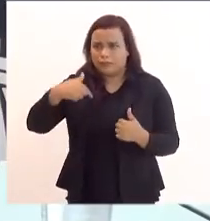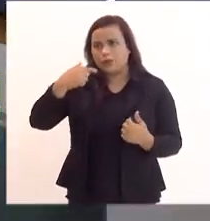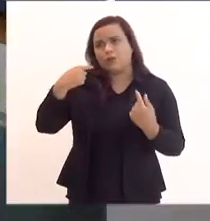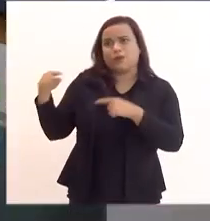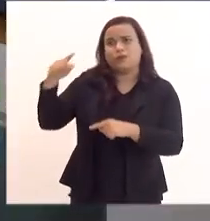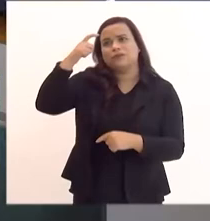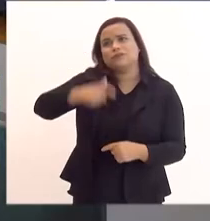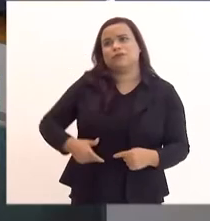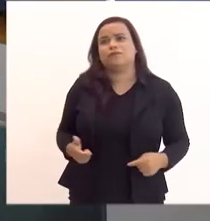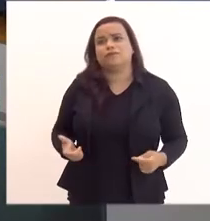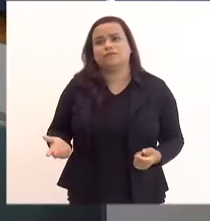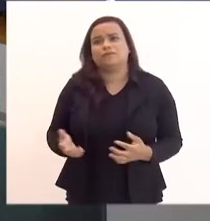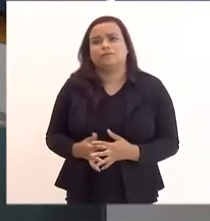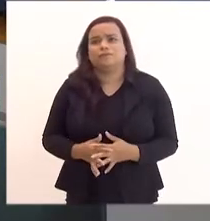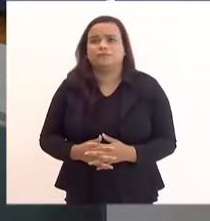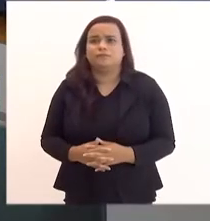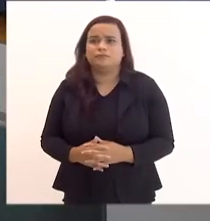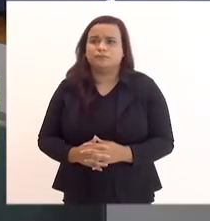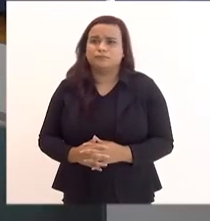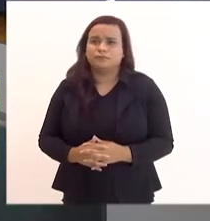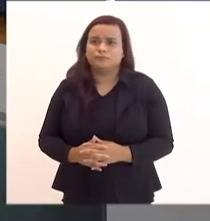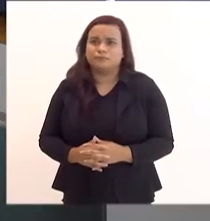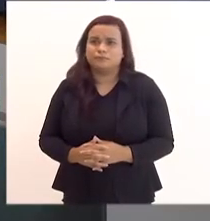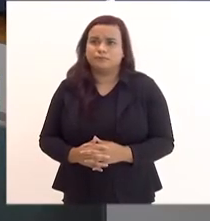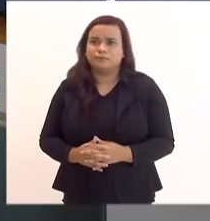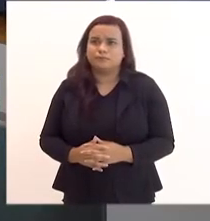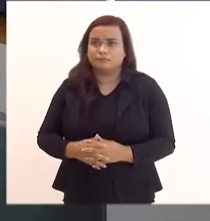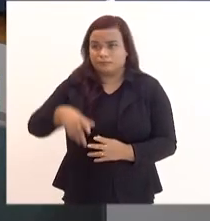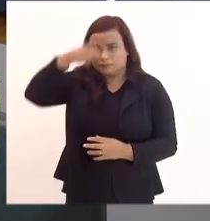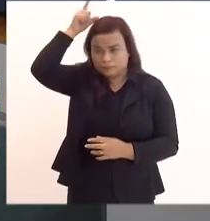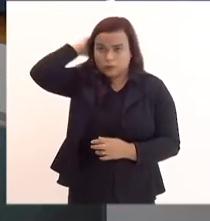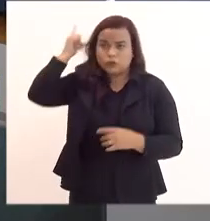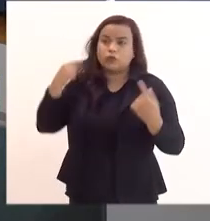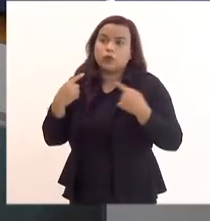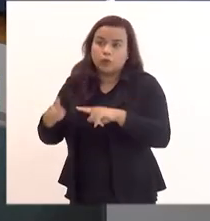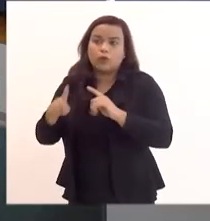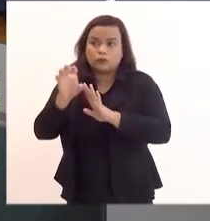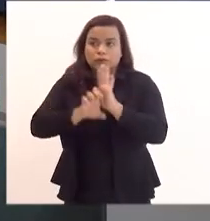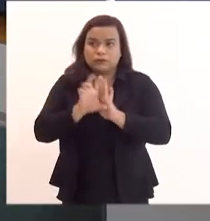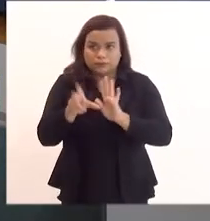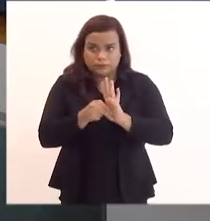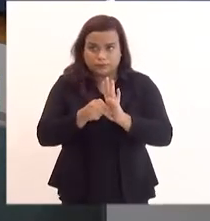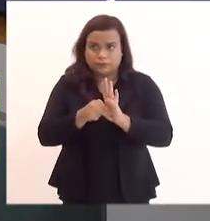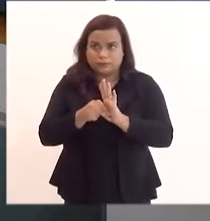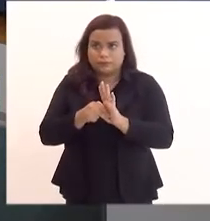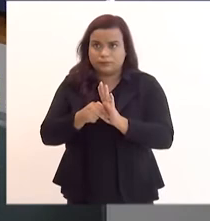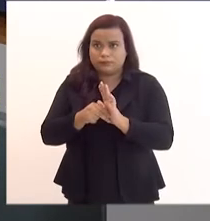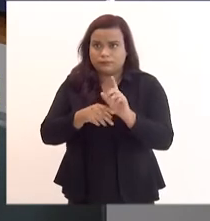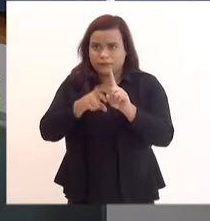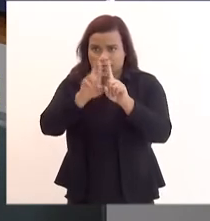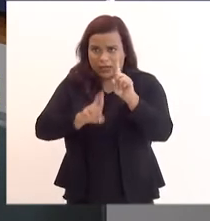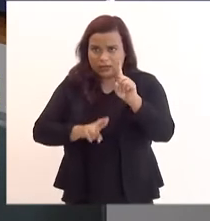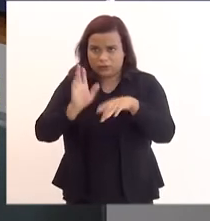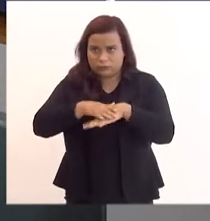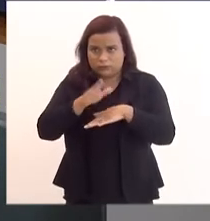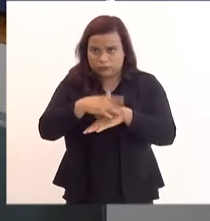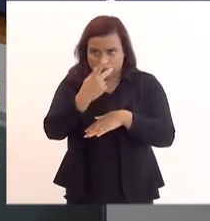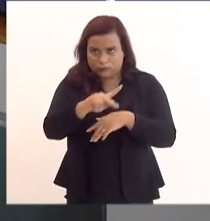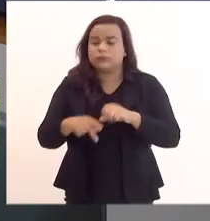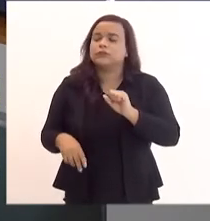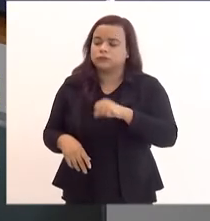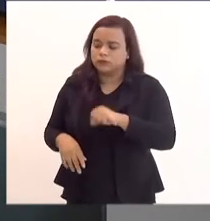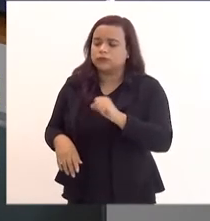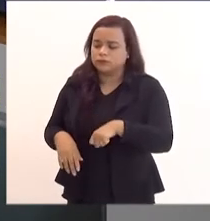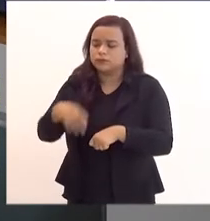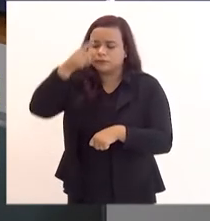entende? Veja só. Deputado Luiz Paulo é contrário às emendas e é. Vossa Excelência que é o relator, deputado Luiz Paulo? Sim, senhor. É. Por exemplo, deputado